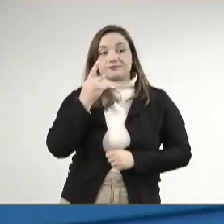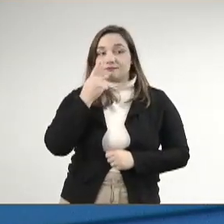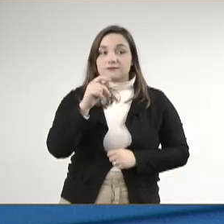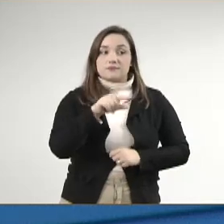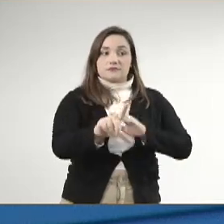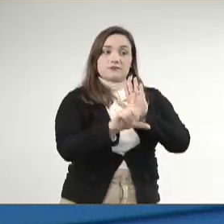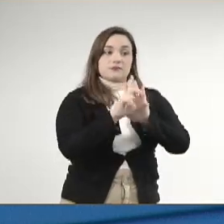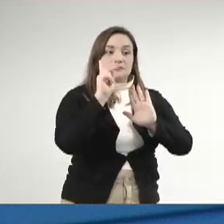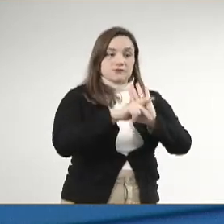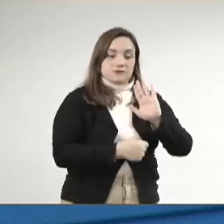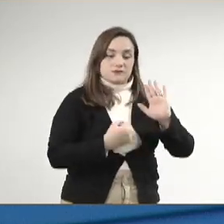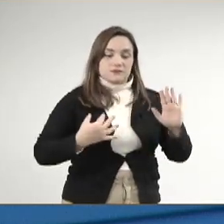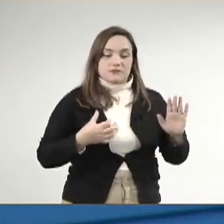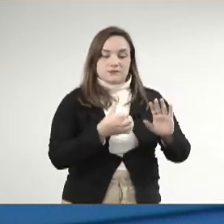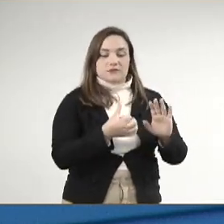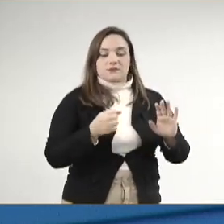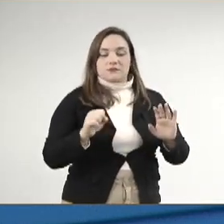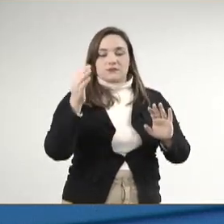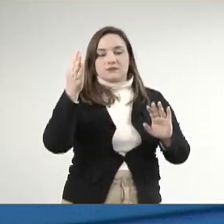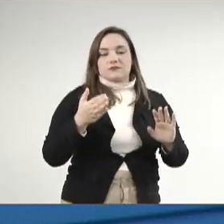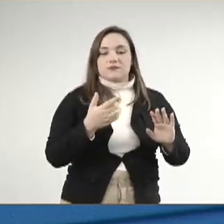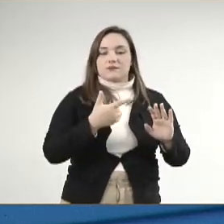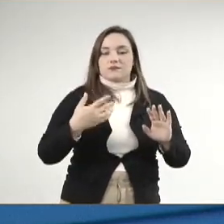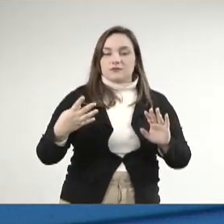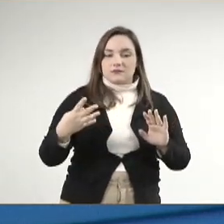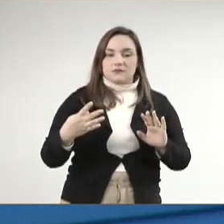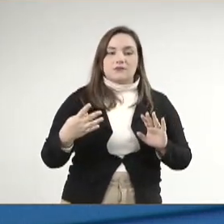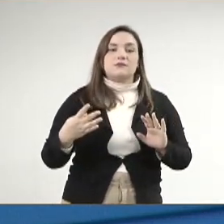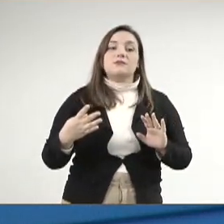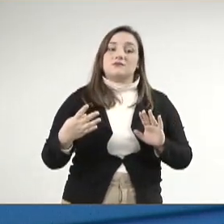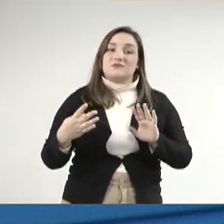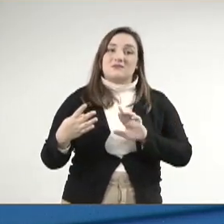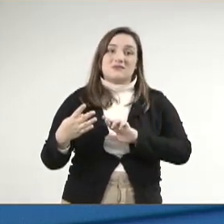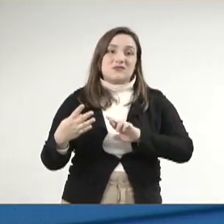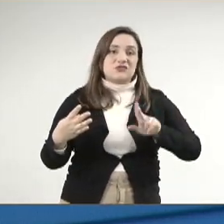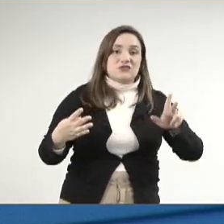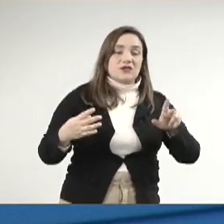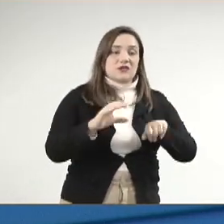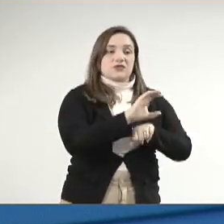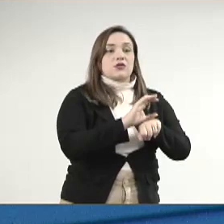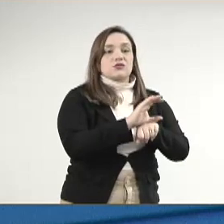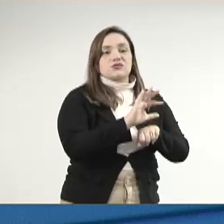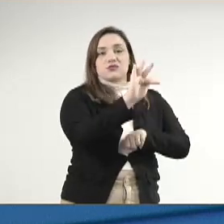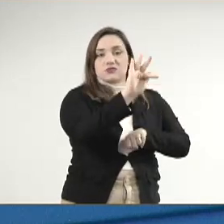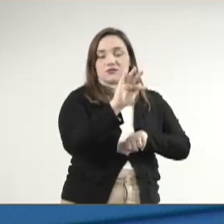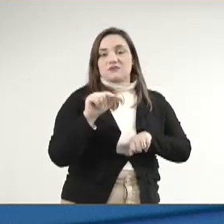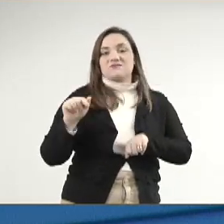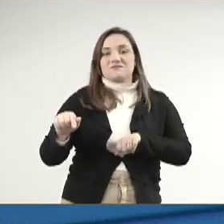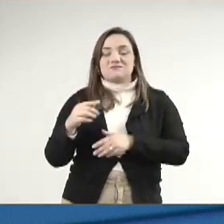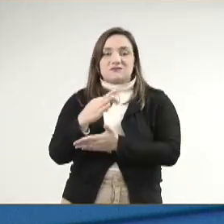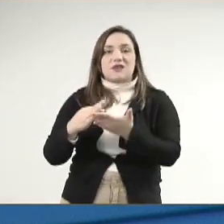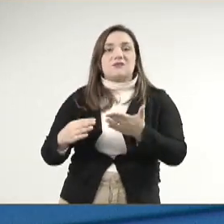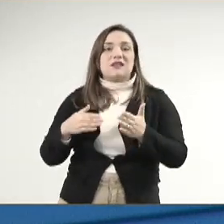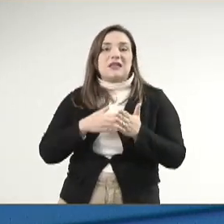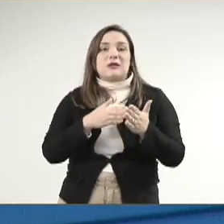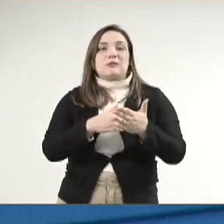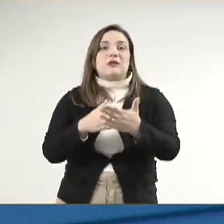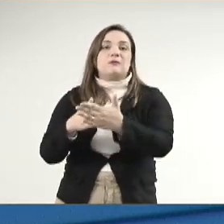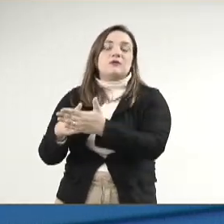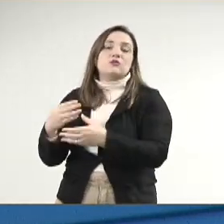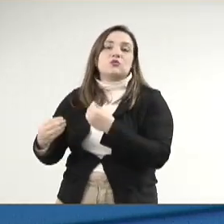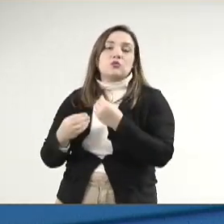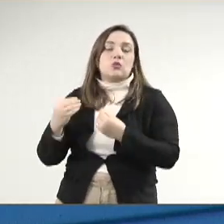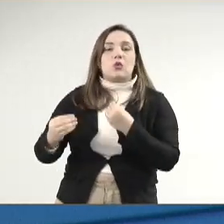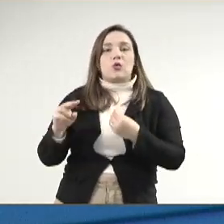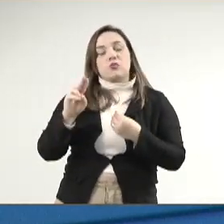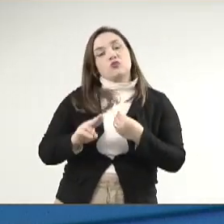de lei número 68/2024, contrário ao que dispõe a Constituição, impõe limitação da aplicabilidade